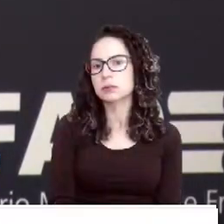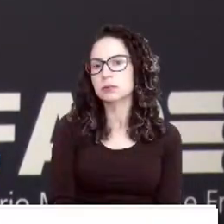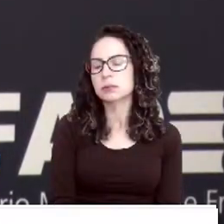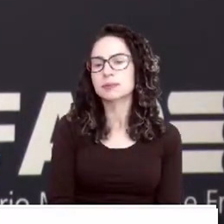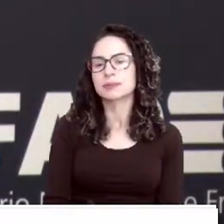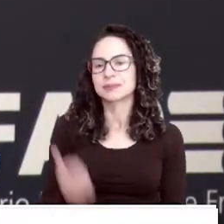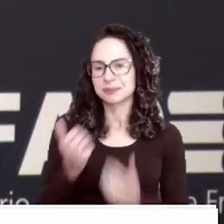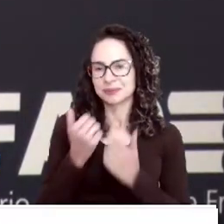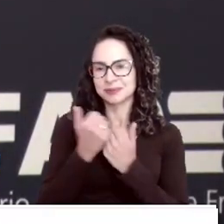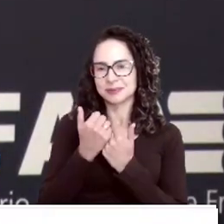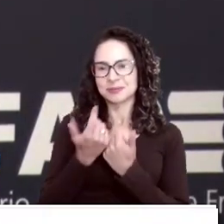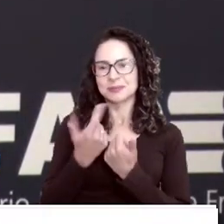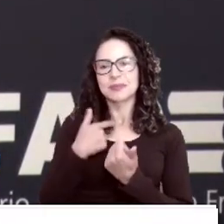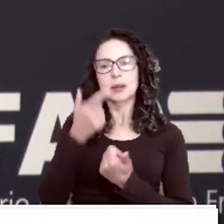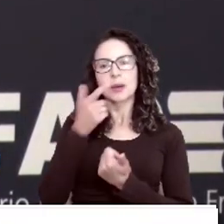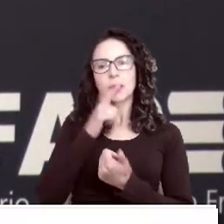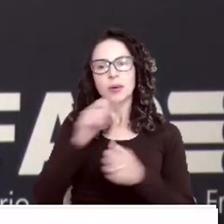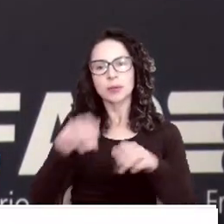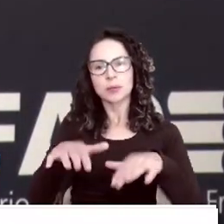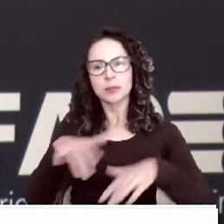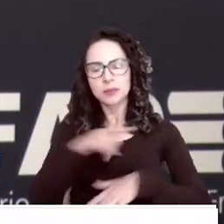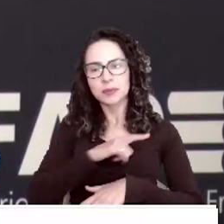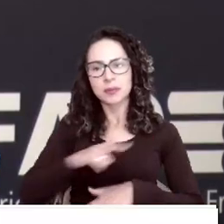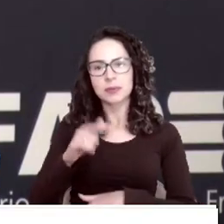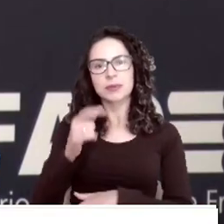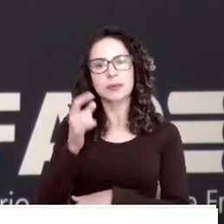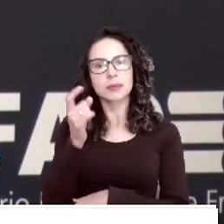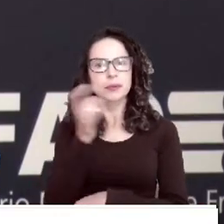pública fake. É mentira,